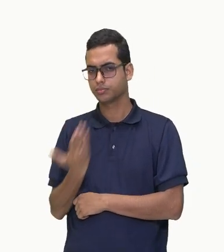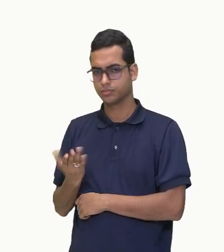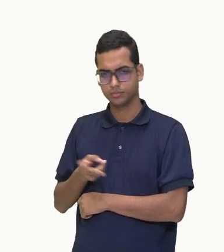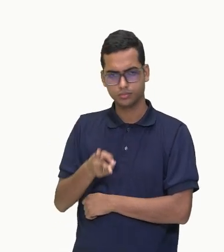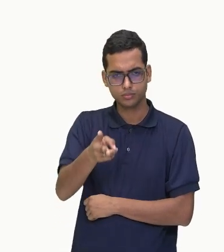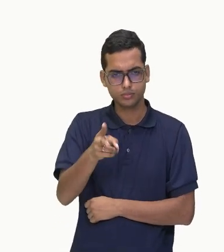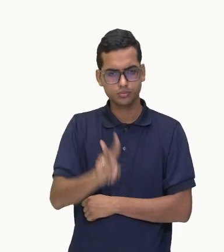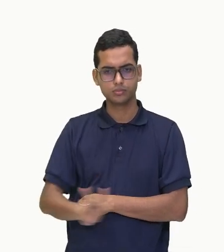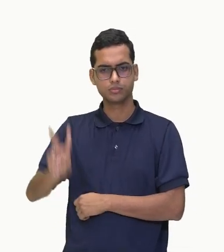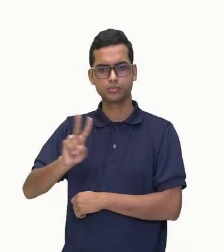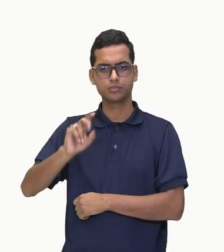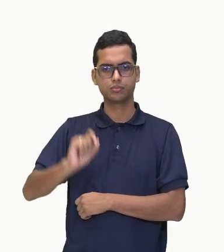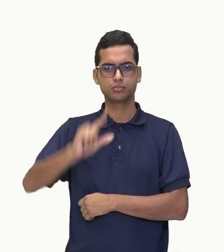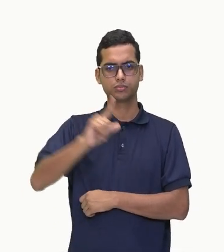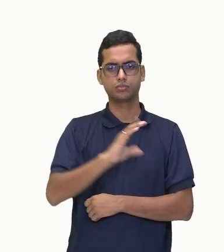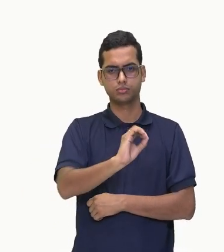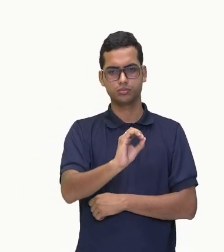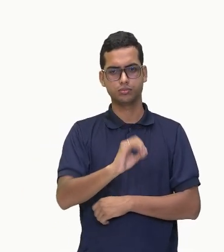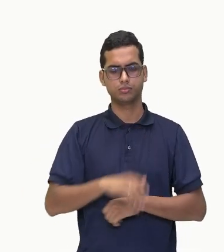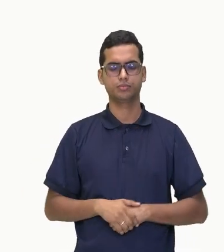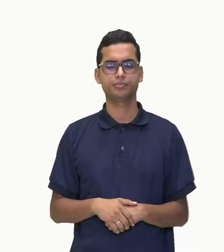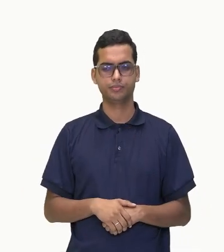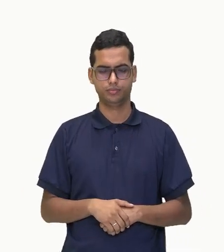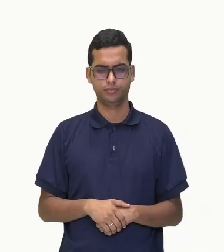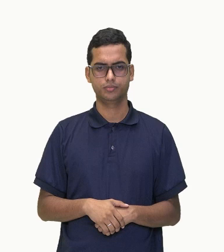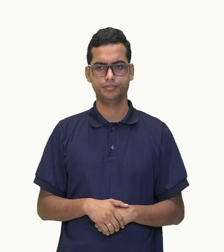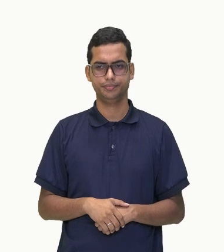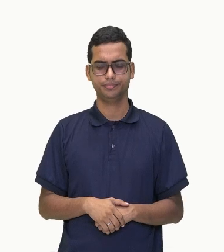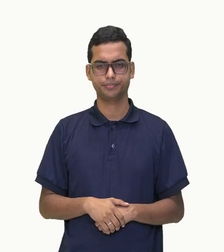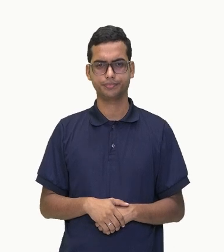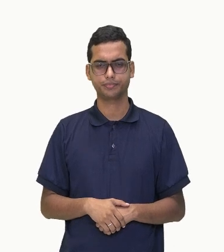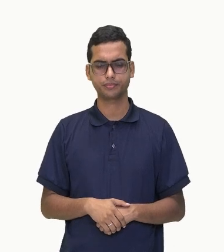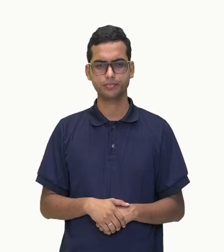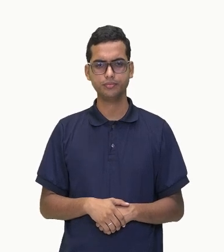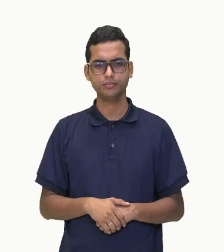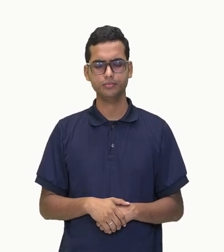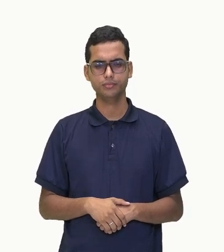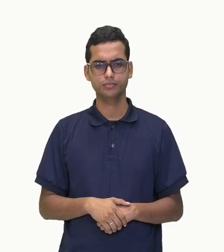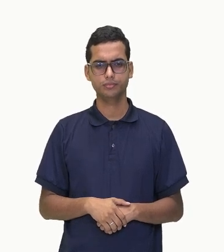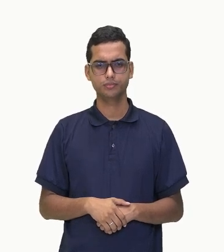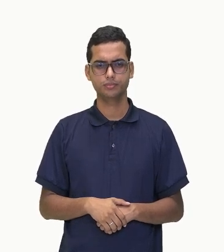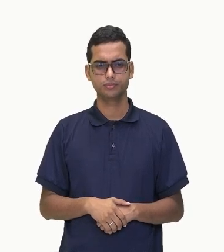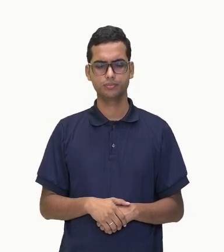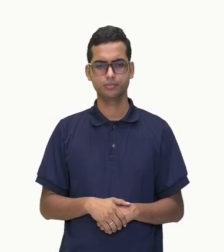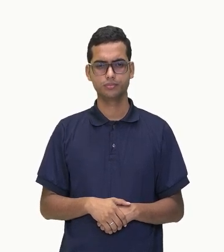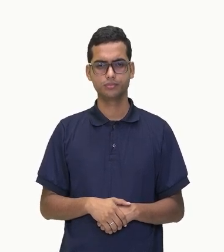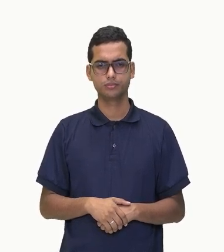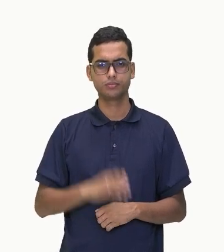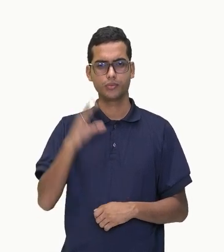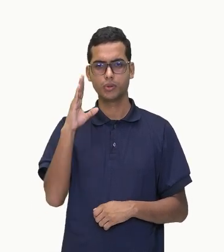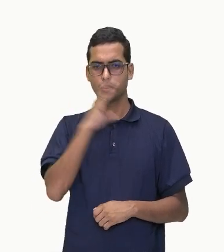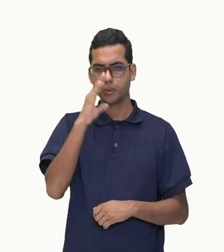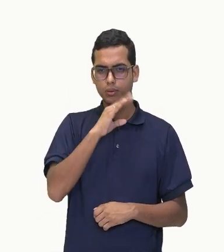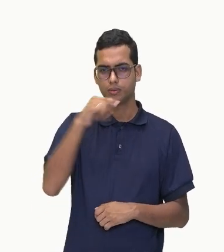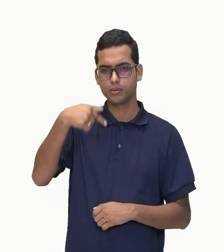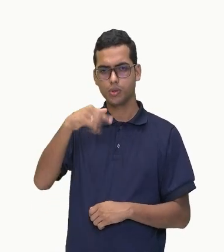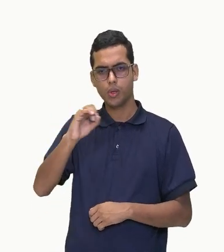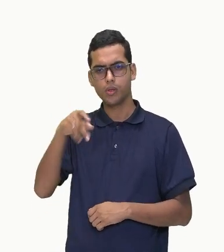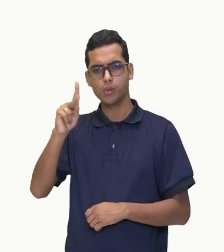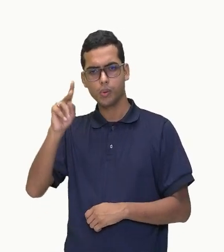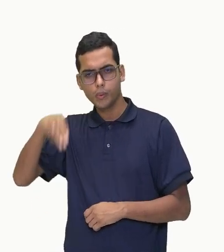sempre maior que zero. Logo, velocidade 70 km por hora,